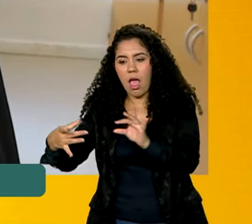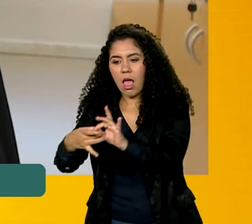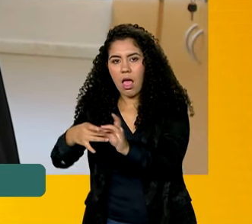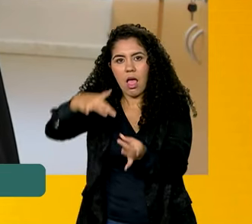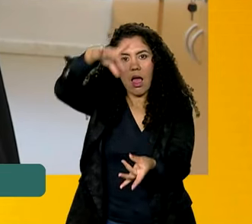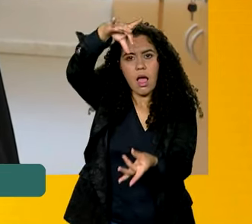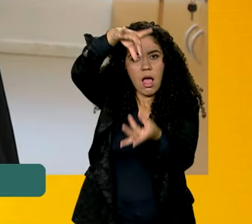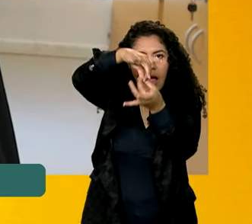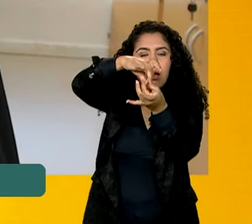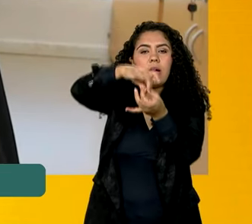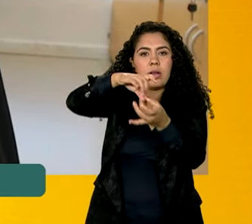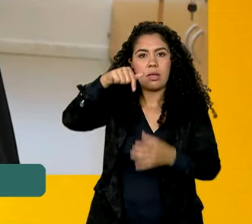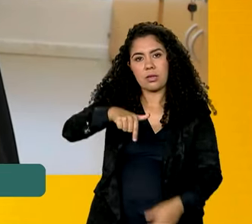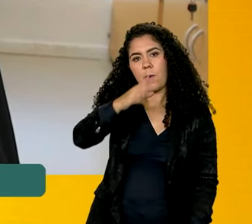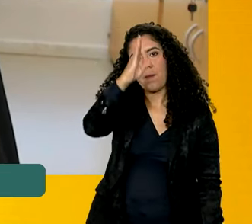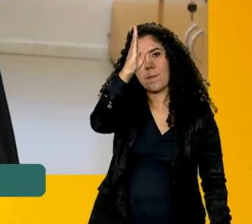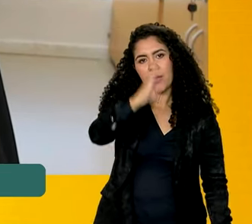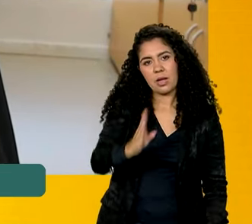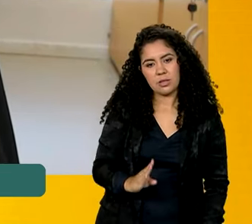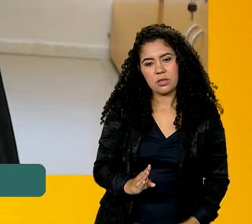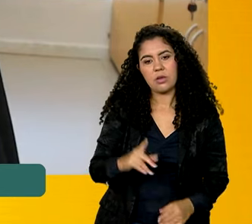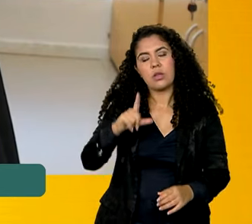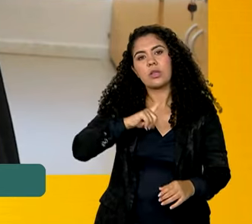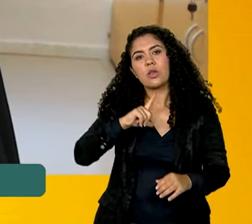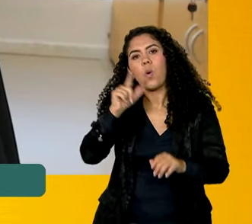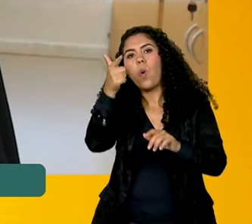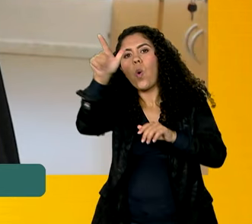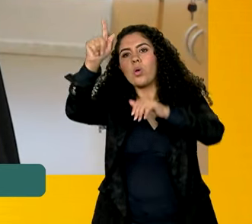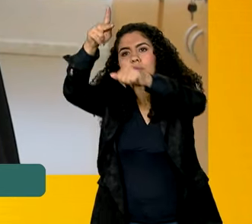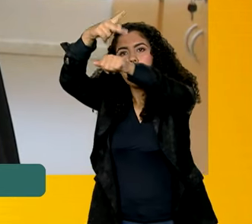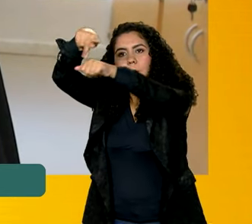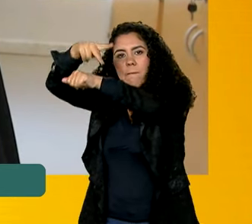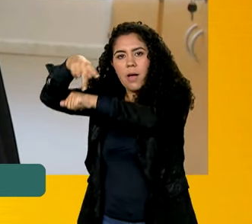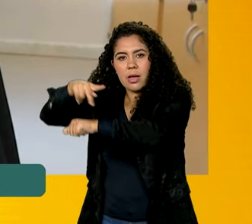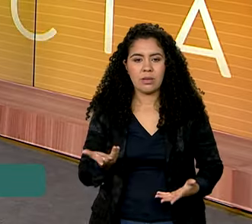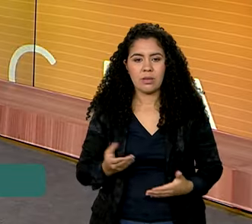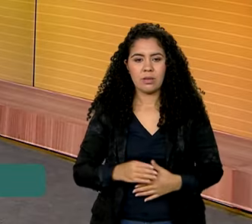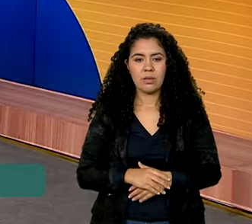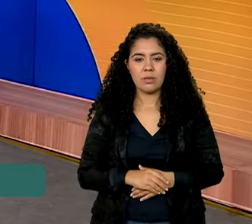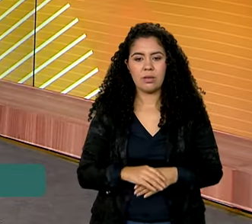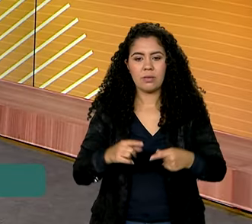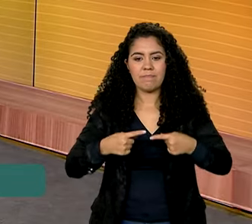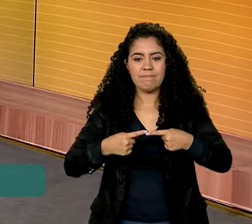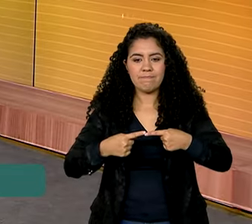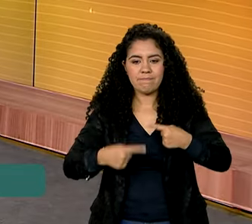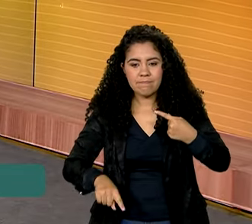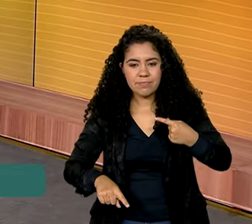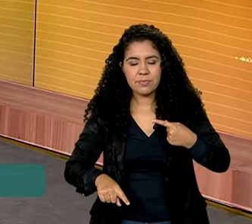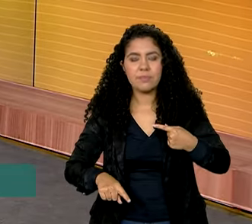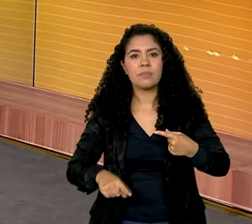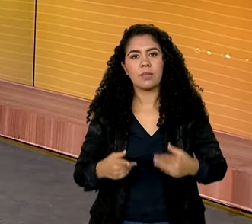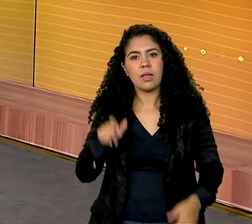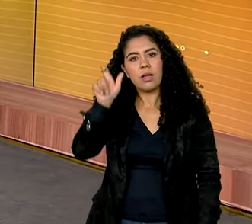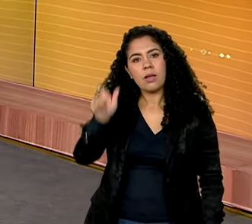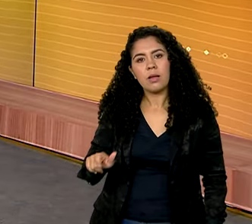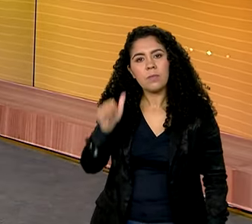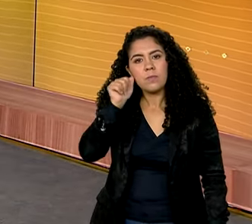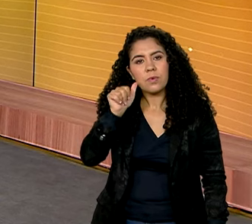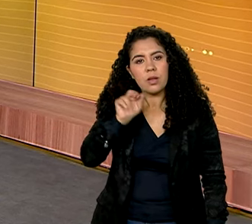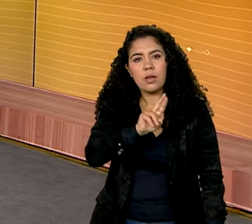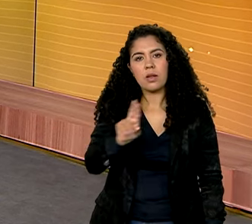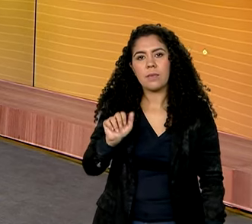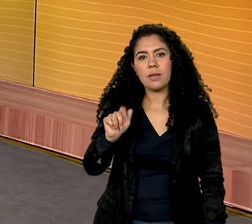aí o Brasil com diversos países da América do Sul. Juliana Mello, ela que é secretária nacional